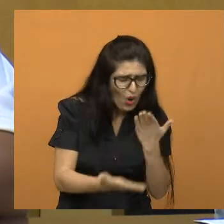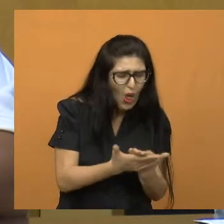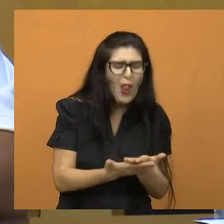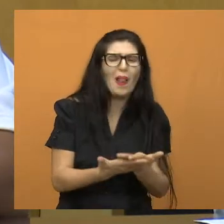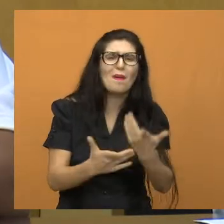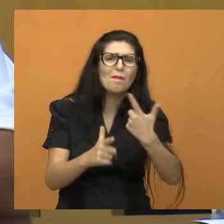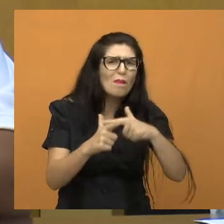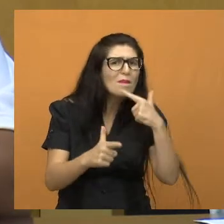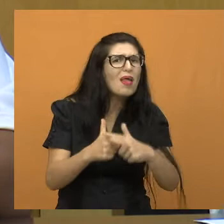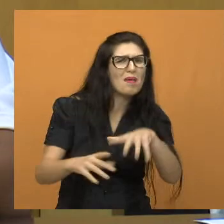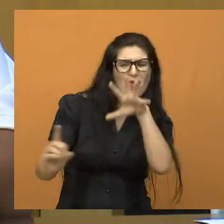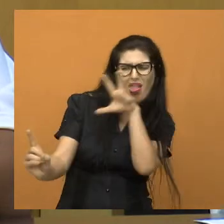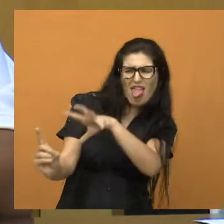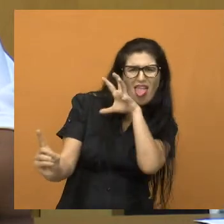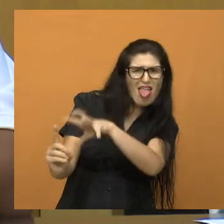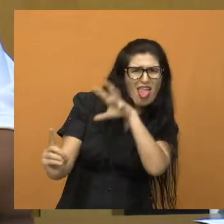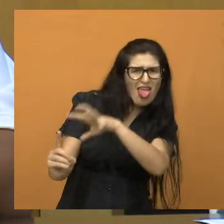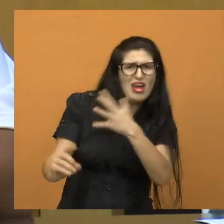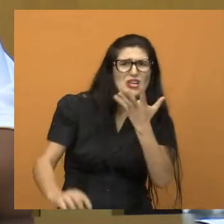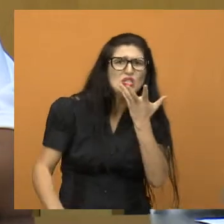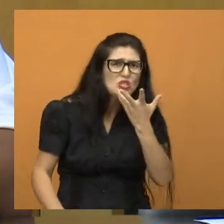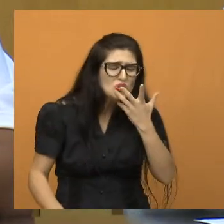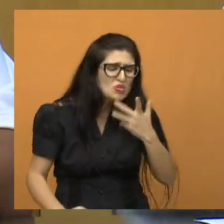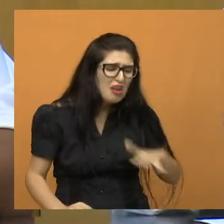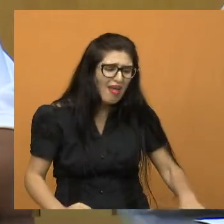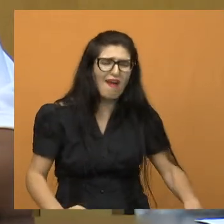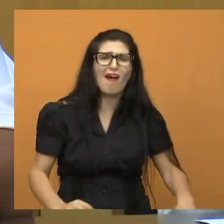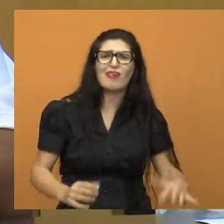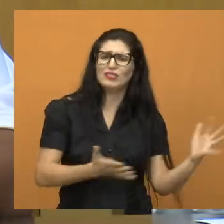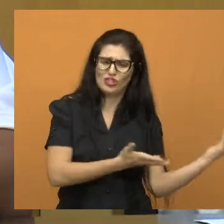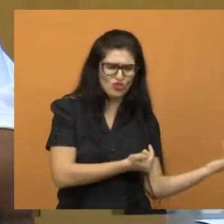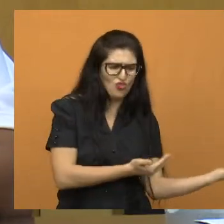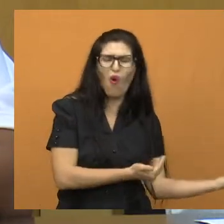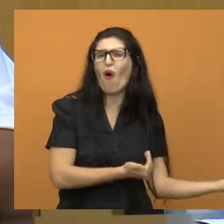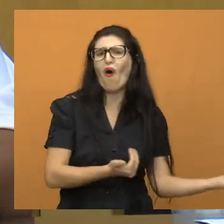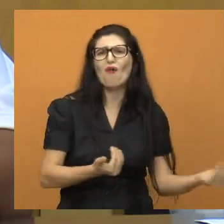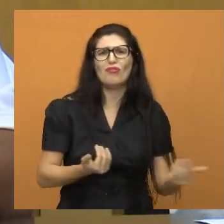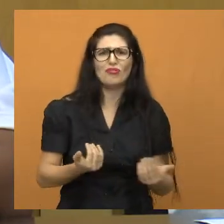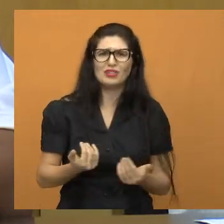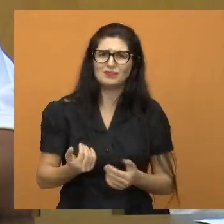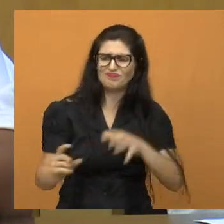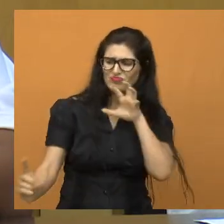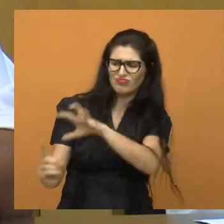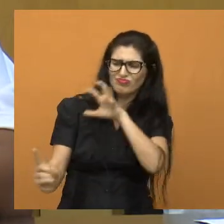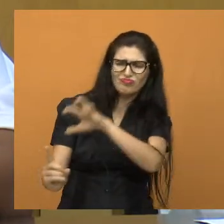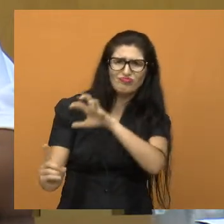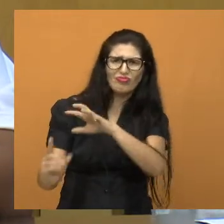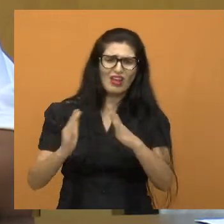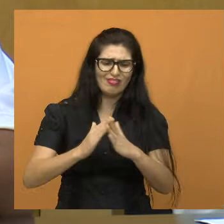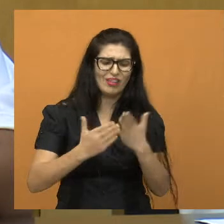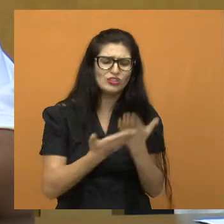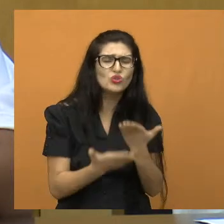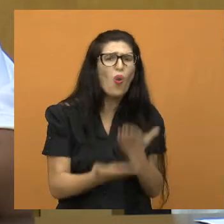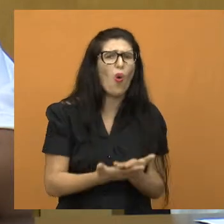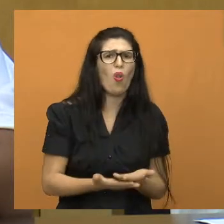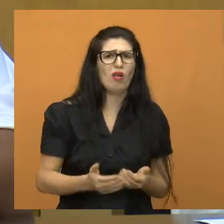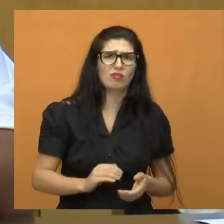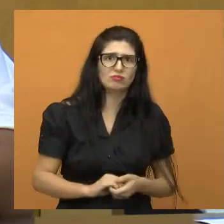alunos, coisa que a gente só via em filme americano, porque lá é muito grande isso, chegou aqui de uma forma muito